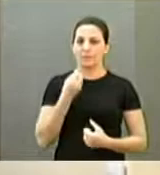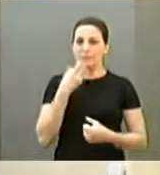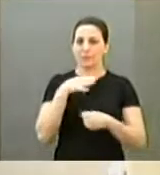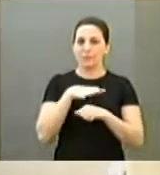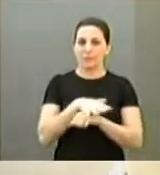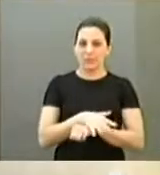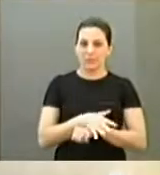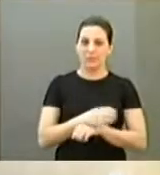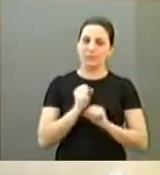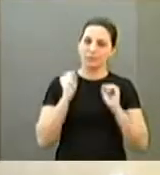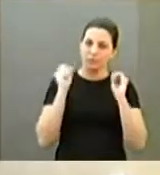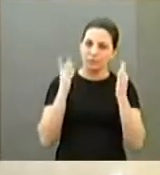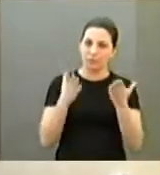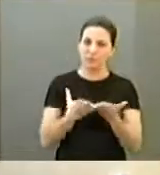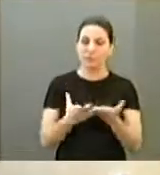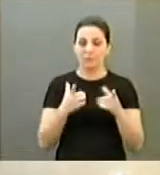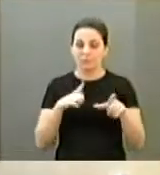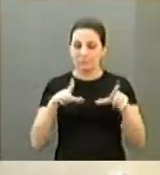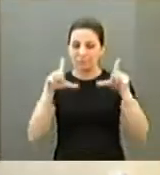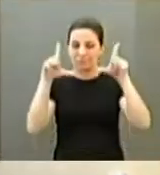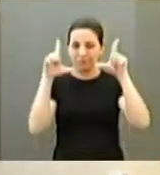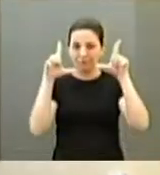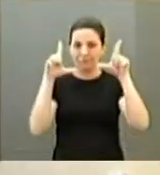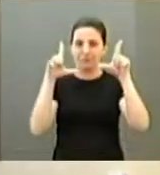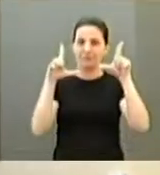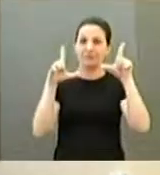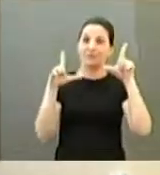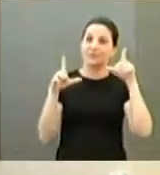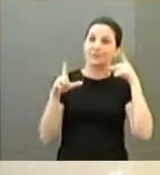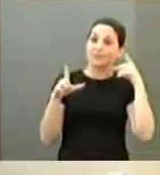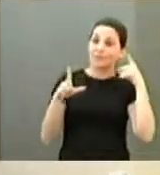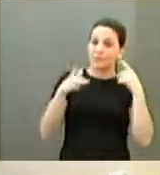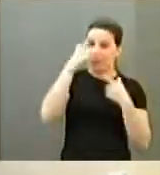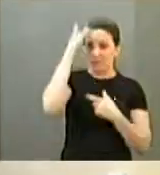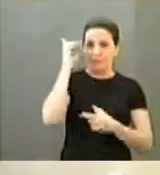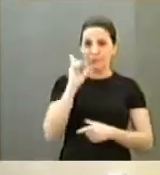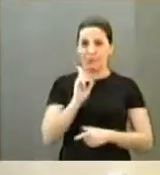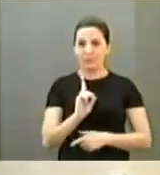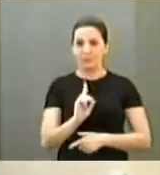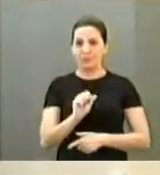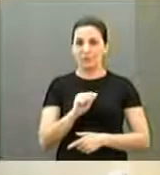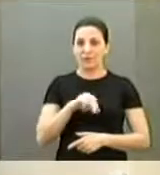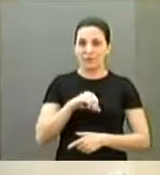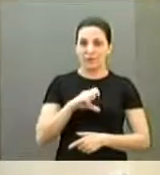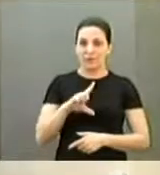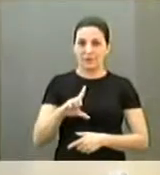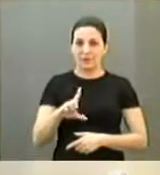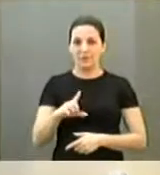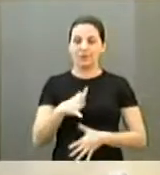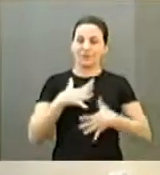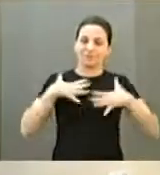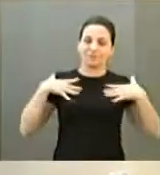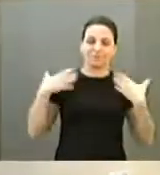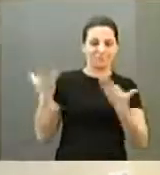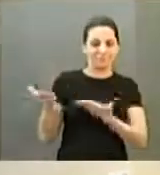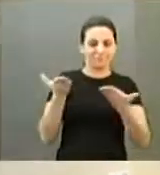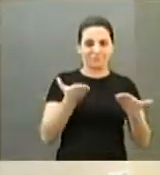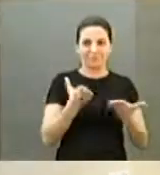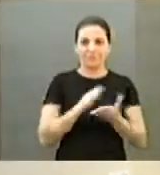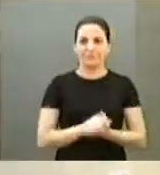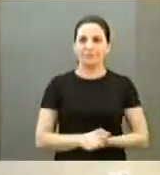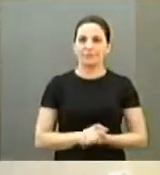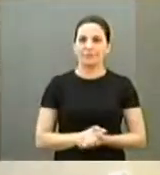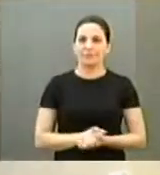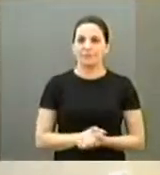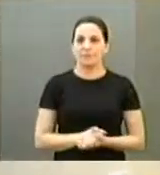Boa noite a todos que nos assistem. Daniel, obrigado por sua presença aqui hoje, uma satisfação recebê-los.